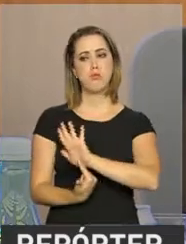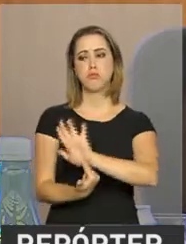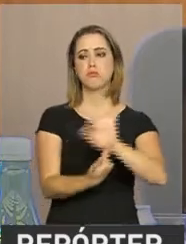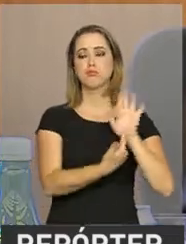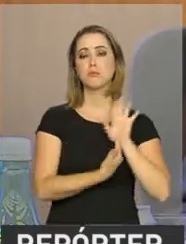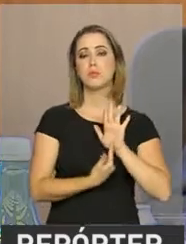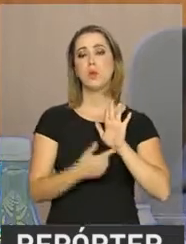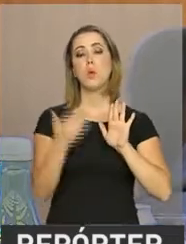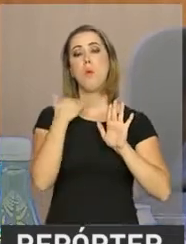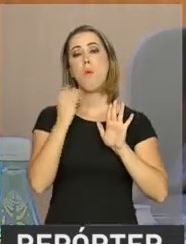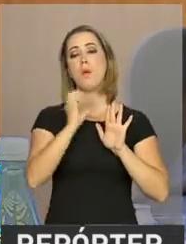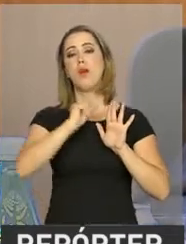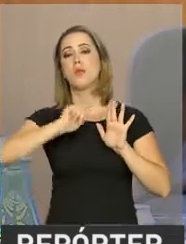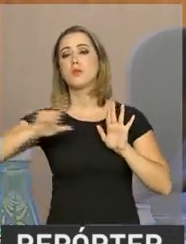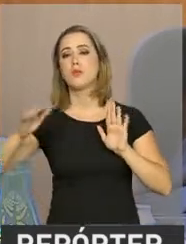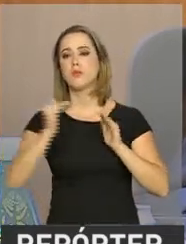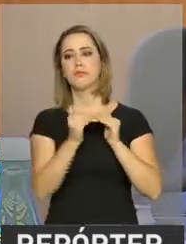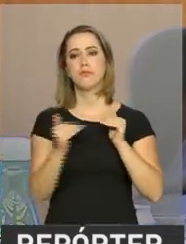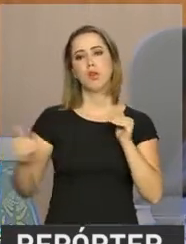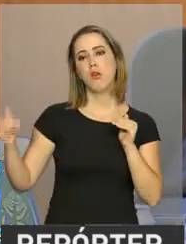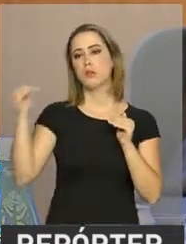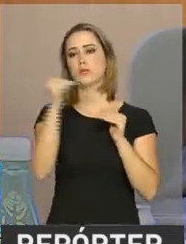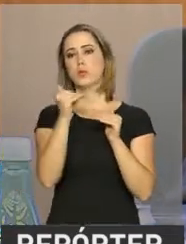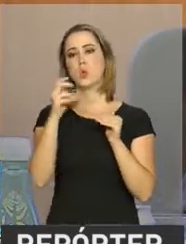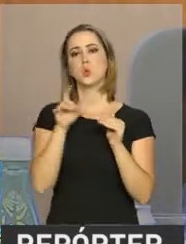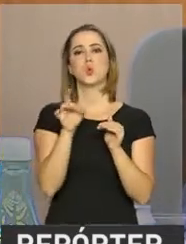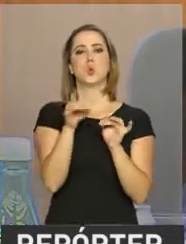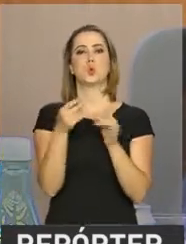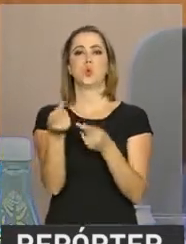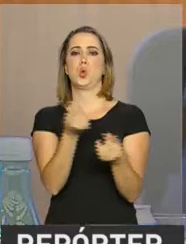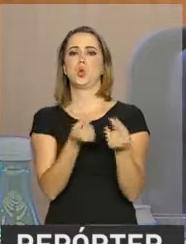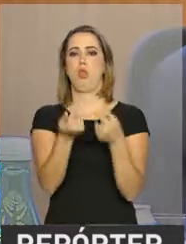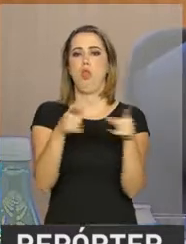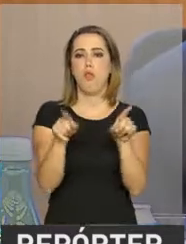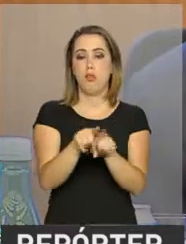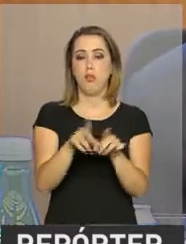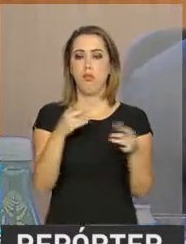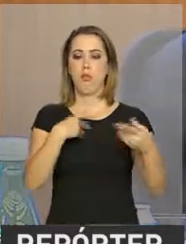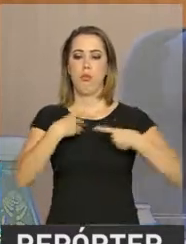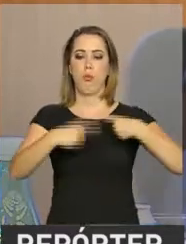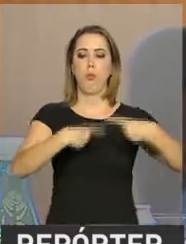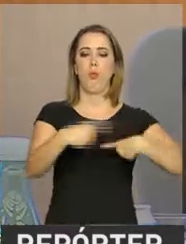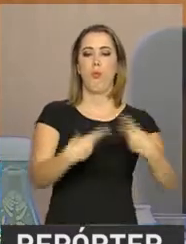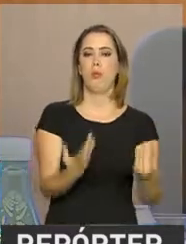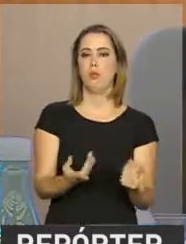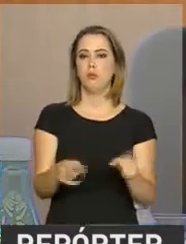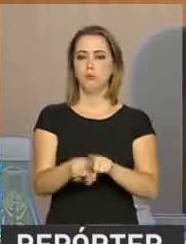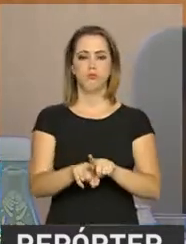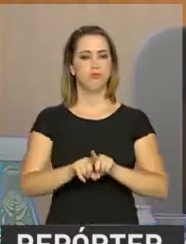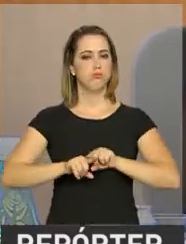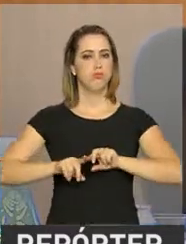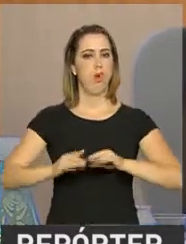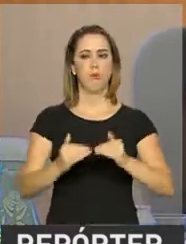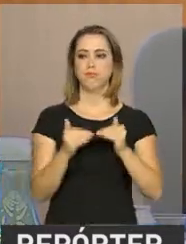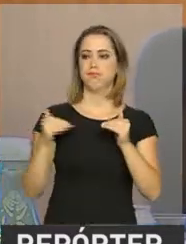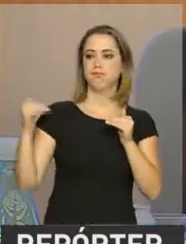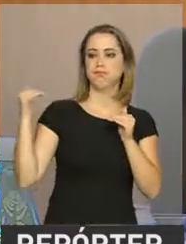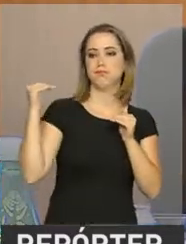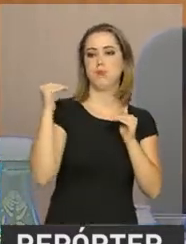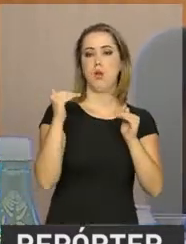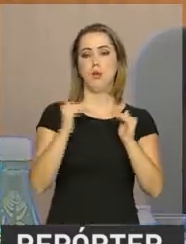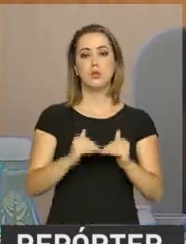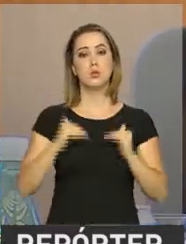além da política militar ea meta de inflação vai além da política cambial foi a lei da questão